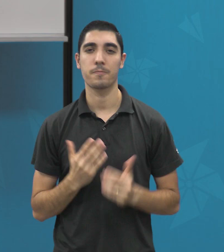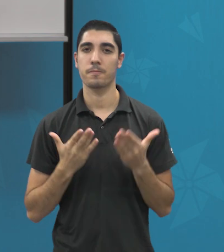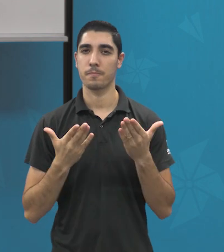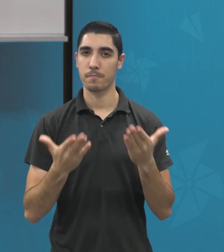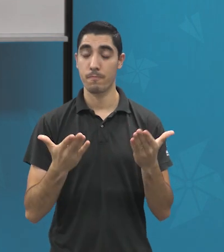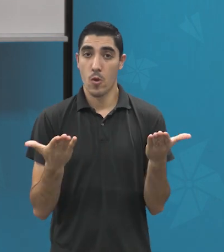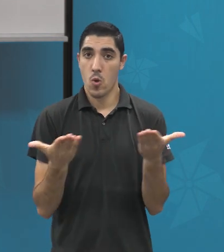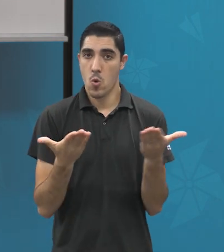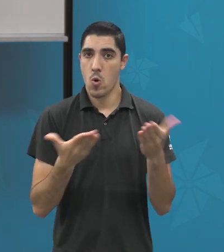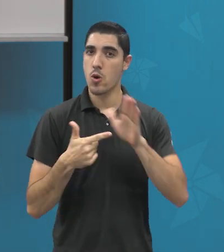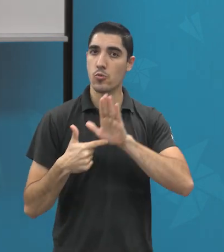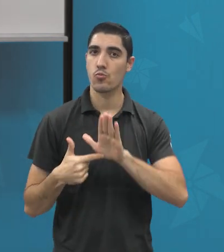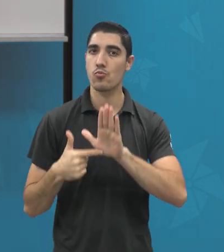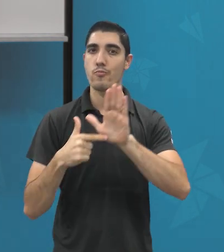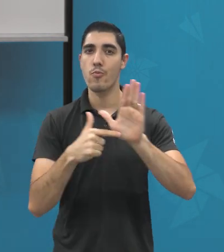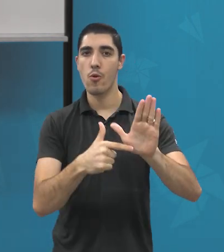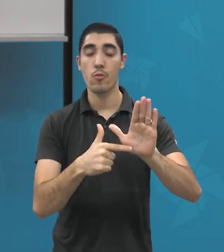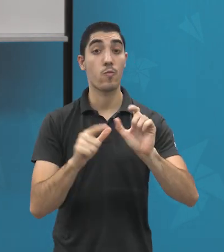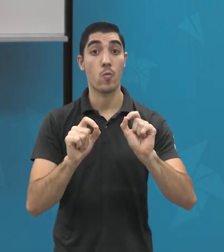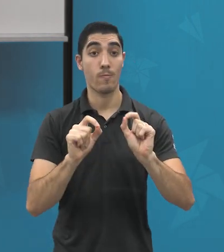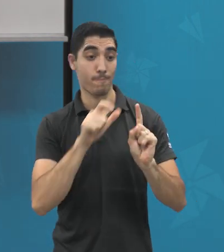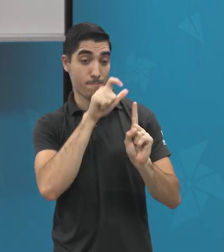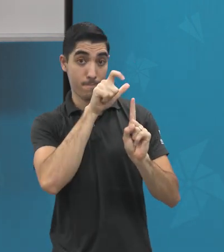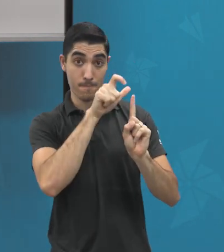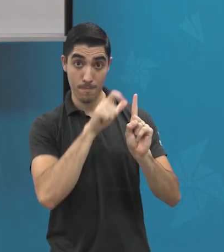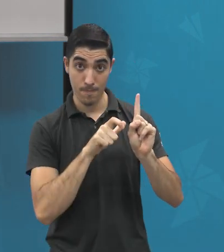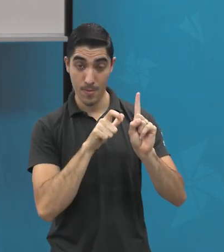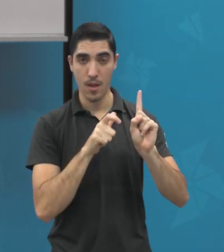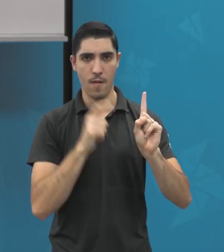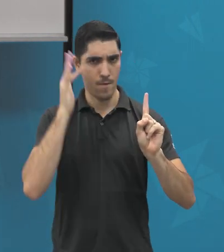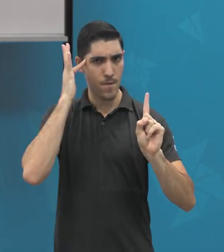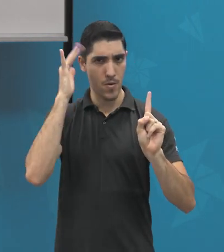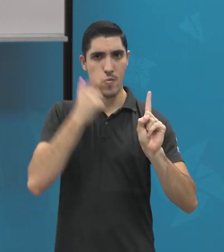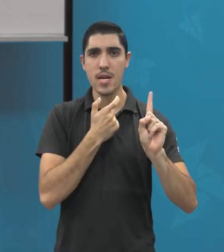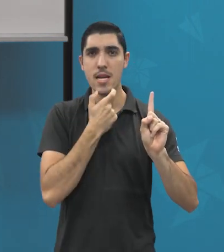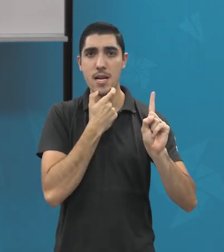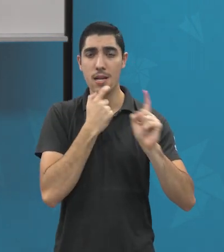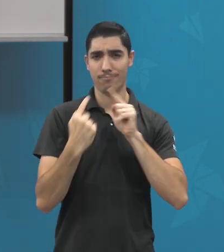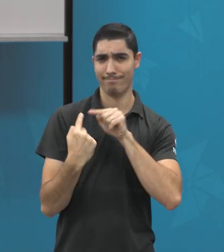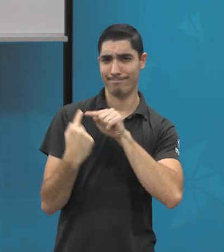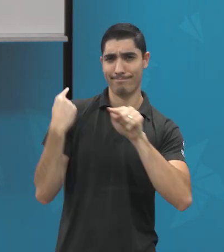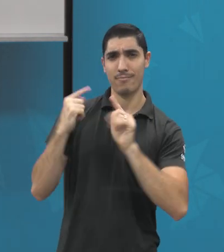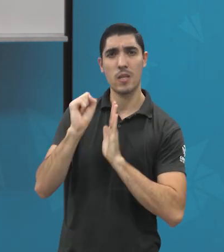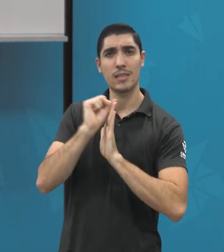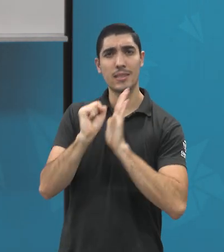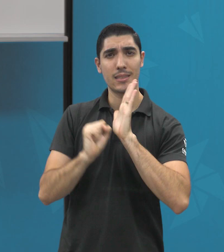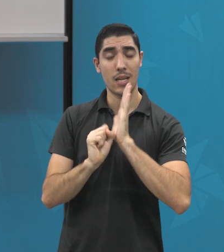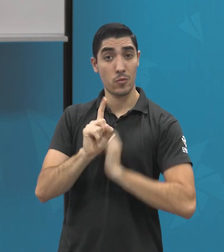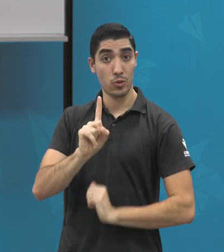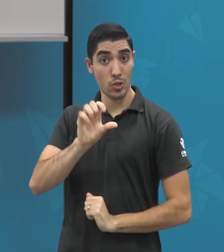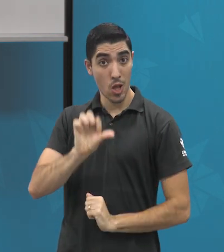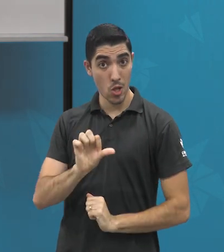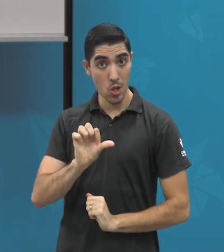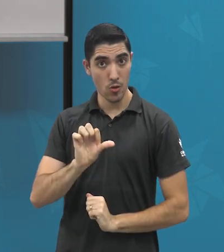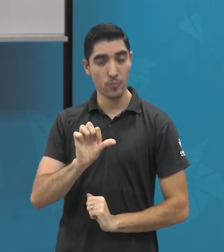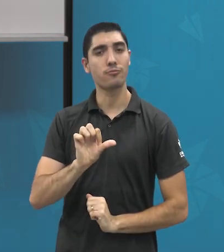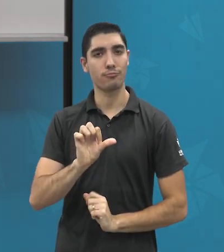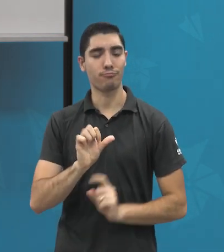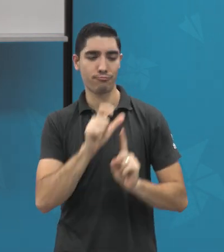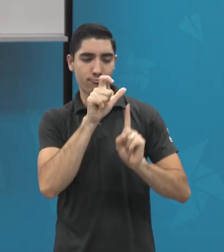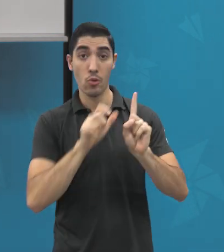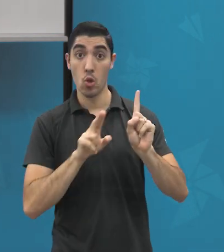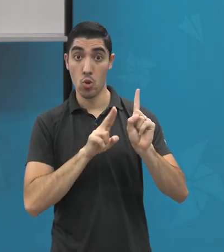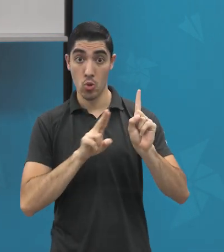vou abordar um pensador inglês do século XIX, da tradição utilitarista, um cara